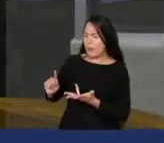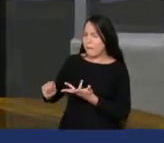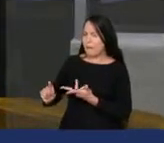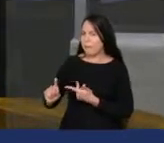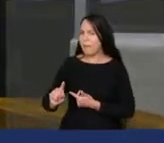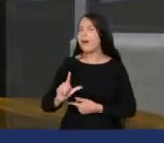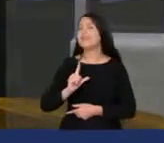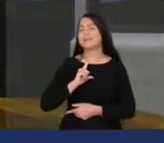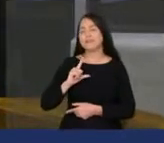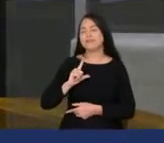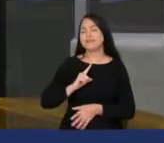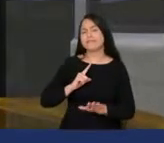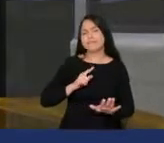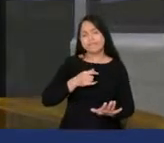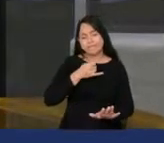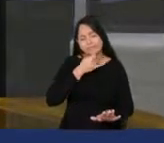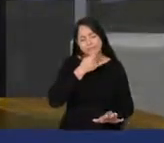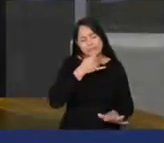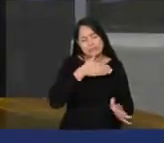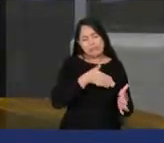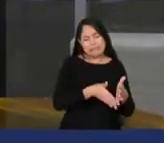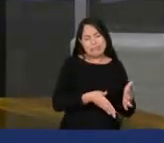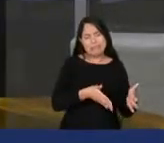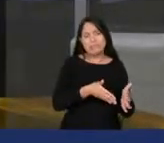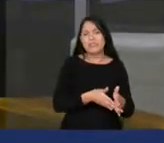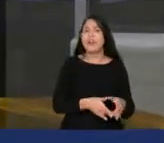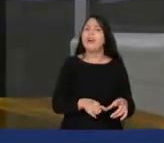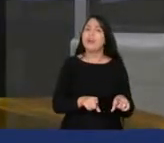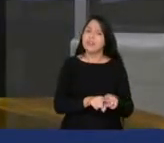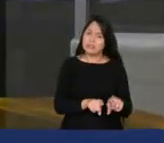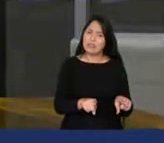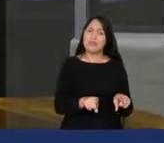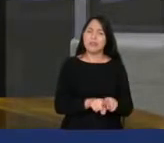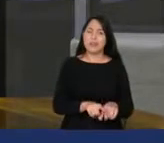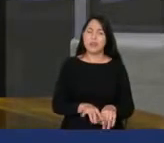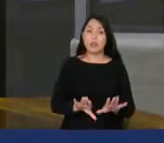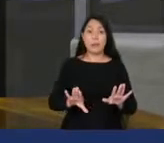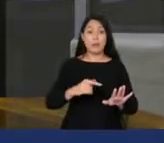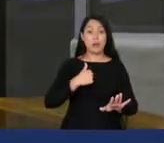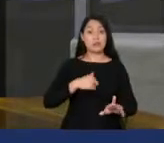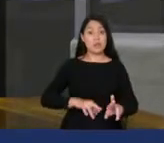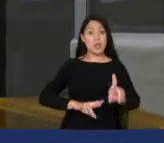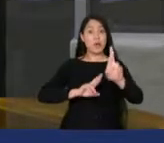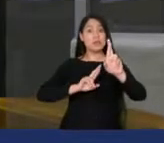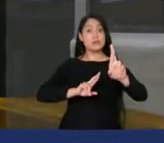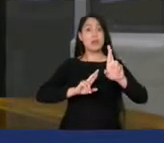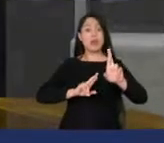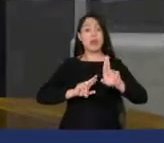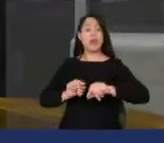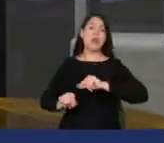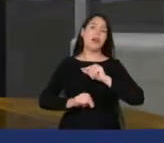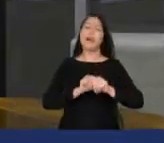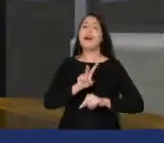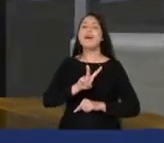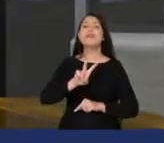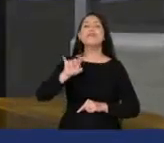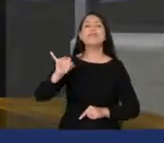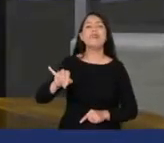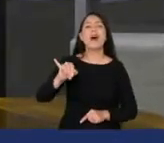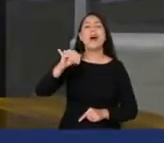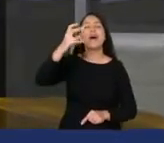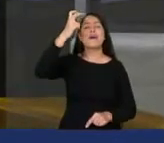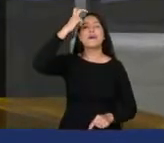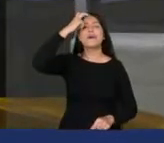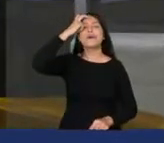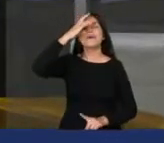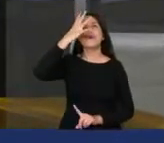infelizmente, também alguns entraves. Mas eu mantenho a esperança que, em breve, a cultura volte a ser